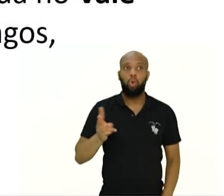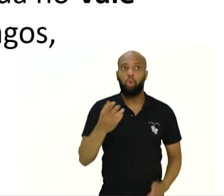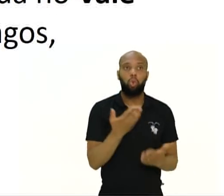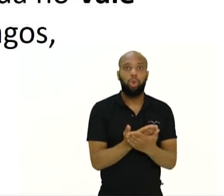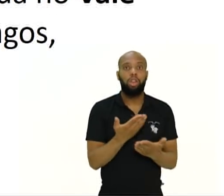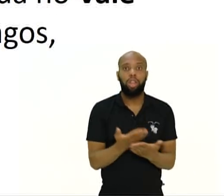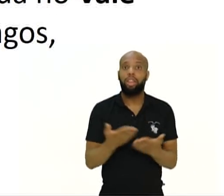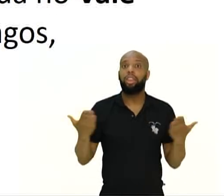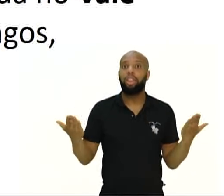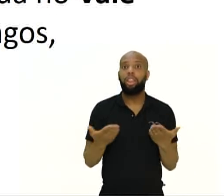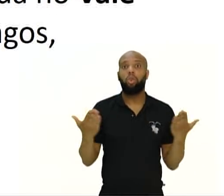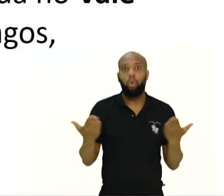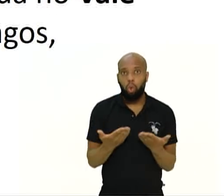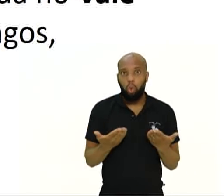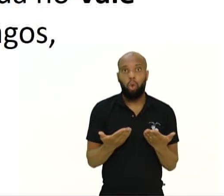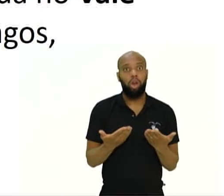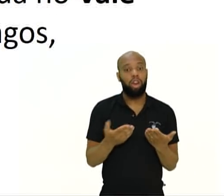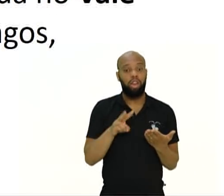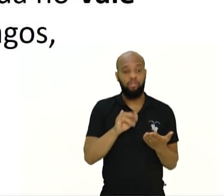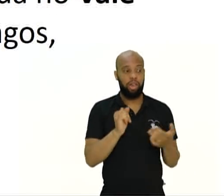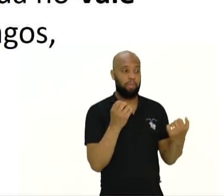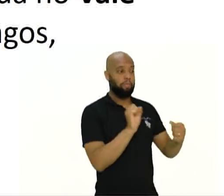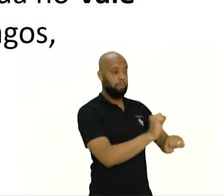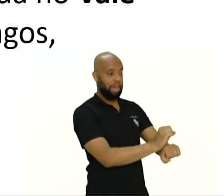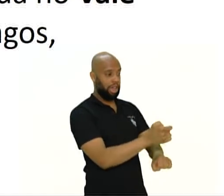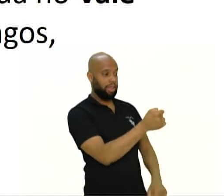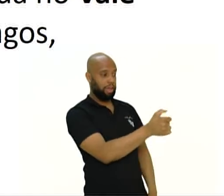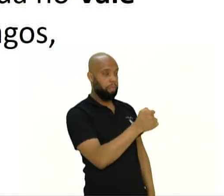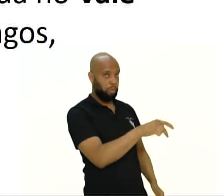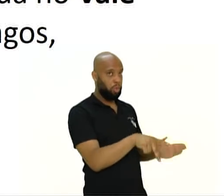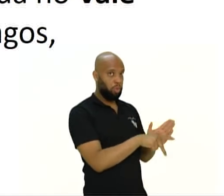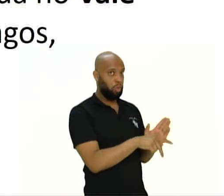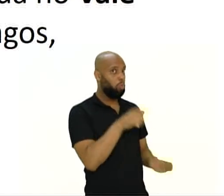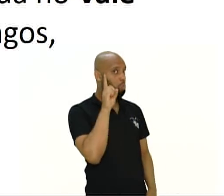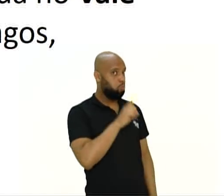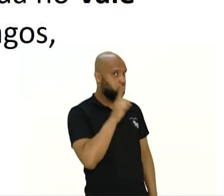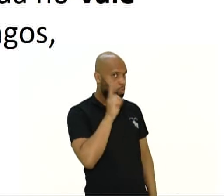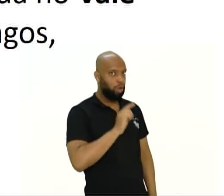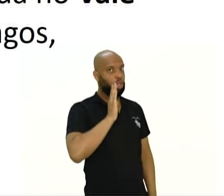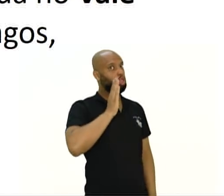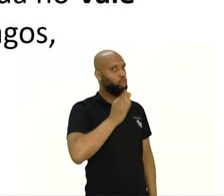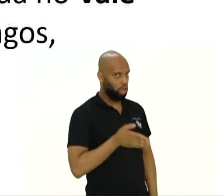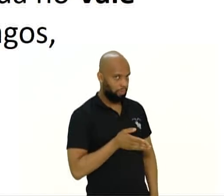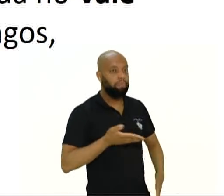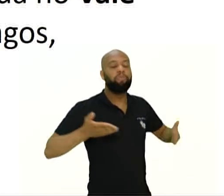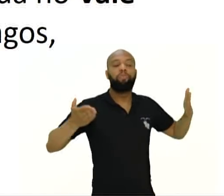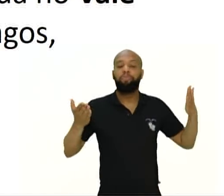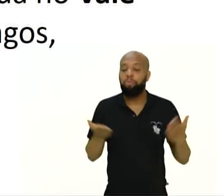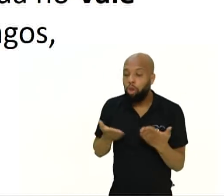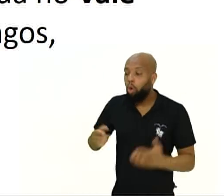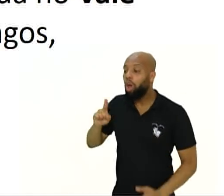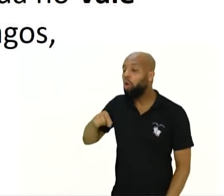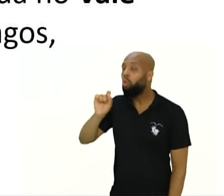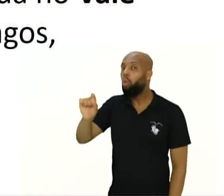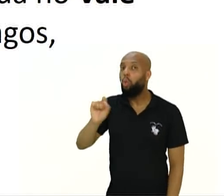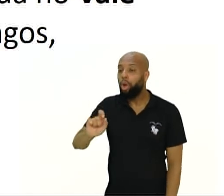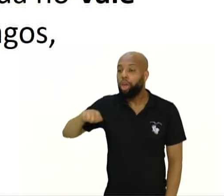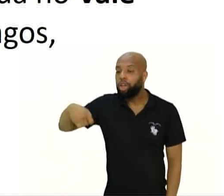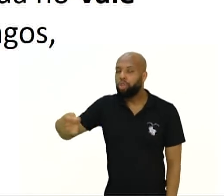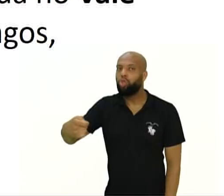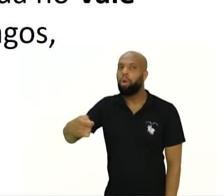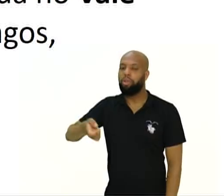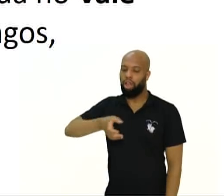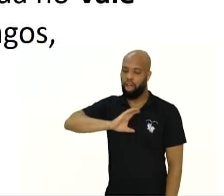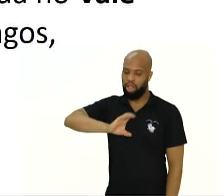nossa aula, né? A gente falou um pouquinho sobre a industrialização, o setor da economia ali dos Estados Unidos, e agora nós vamos falar um pouquinho do